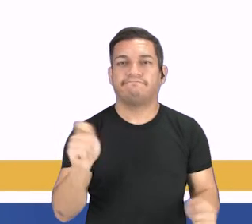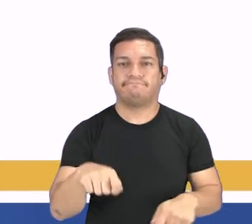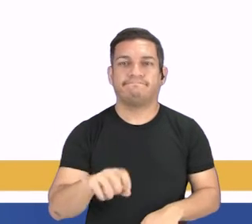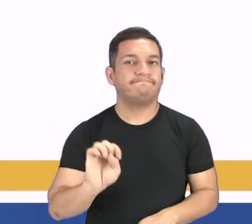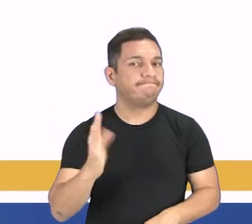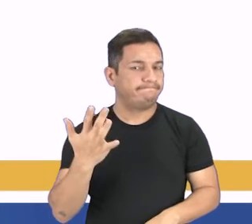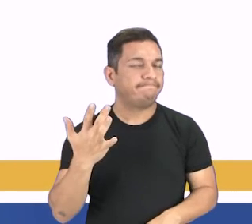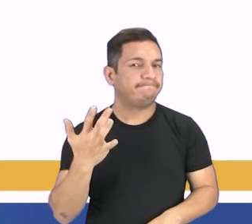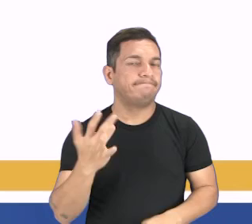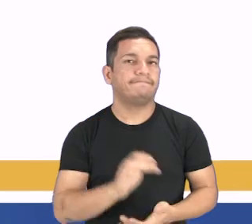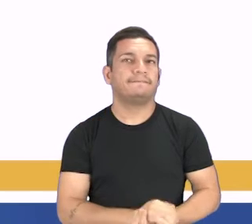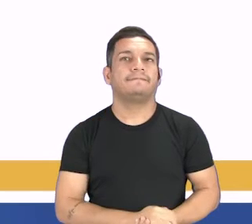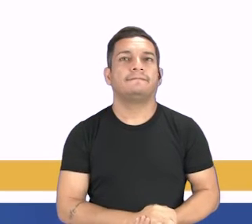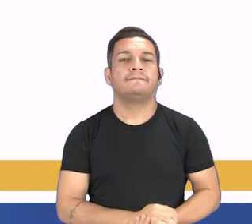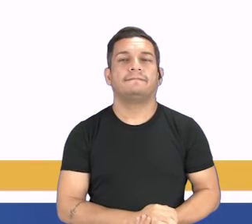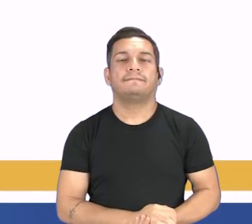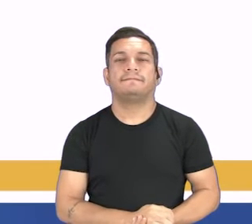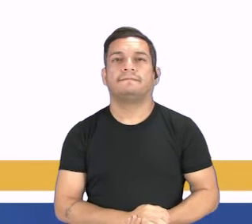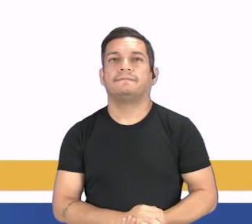de acontecer.